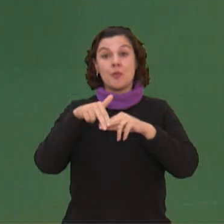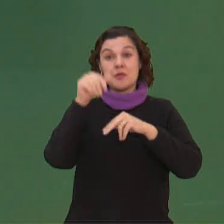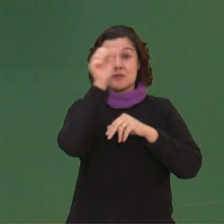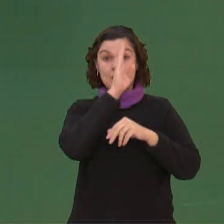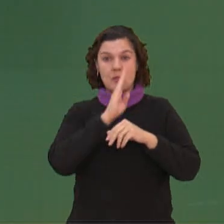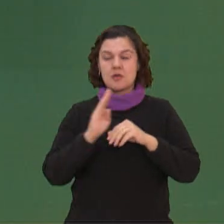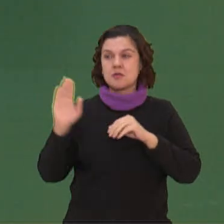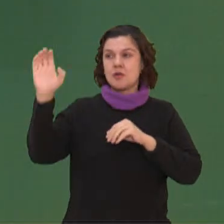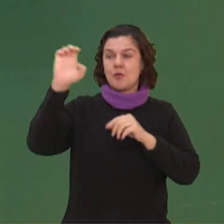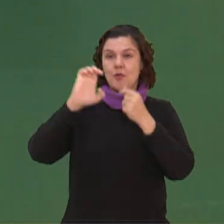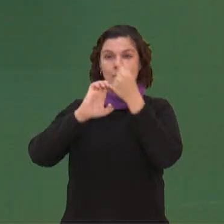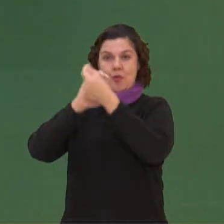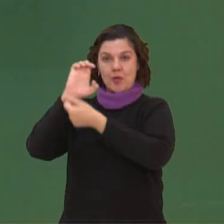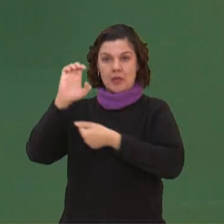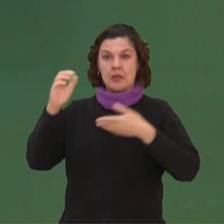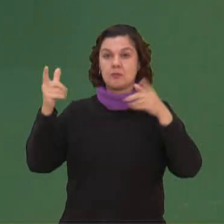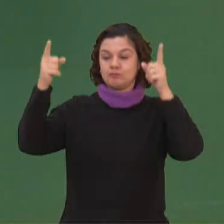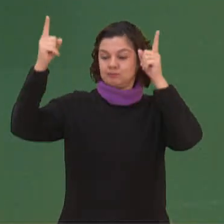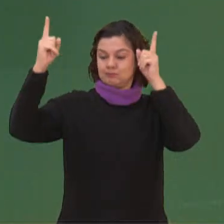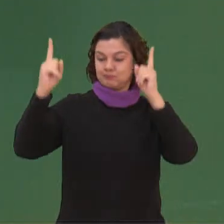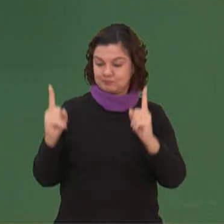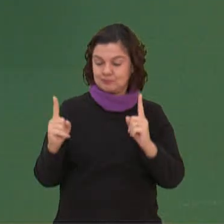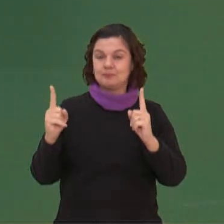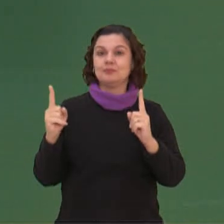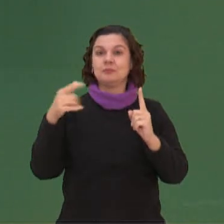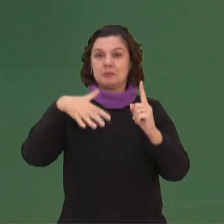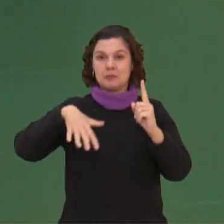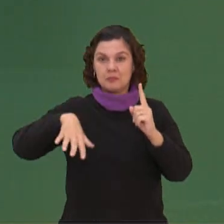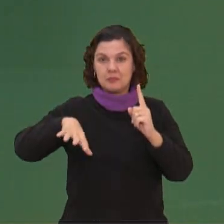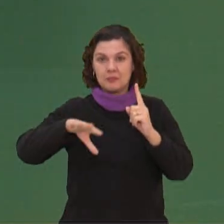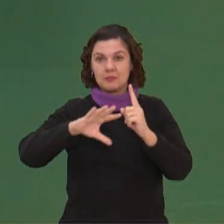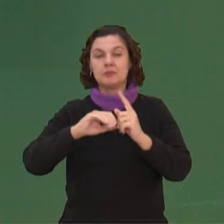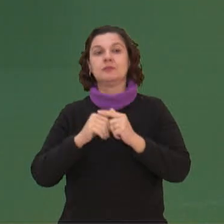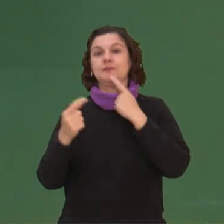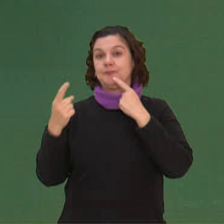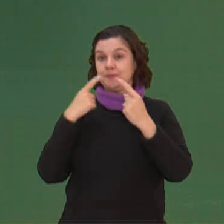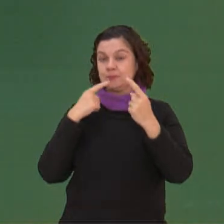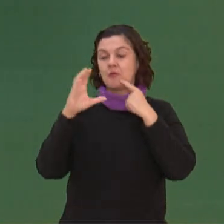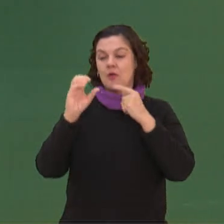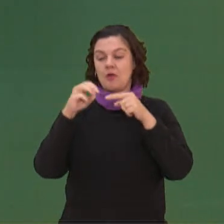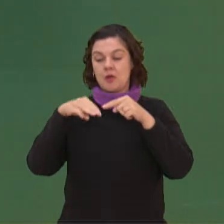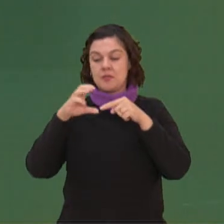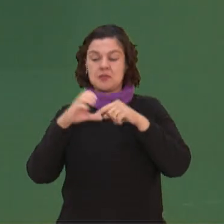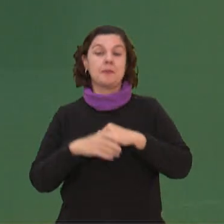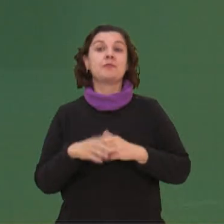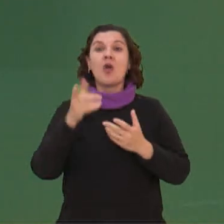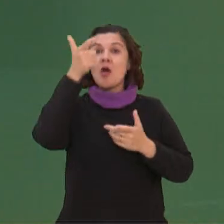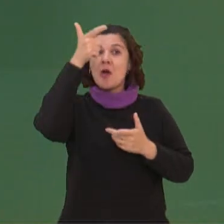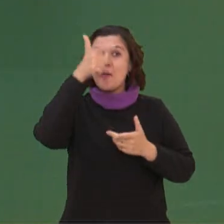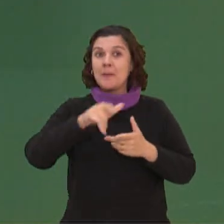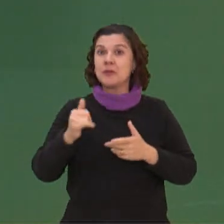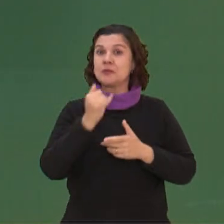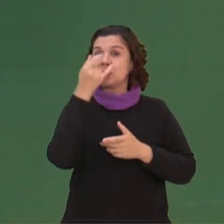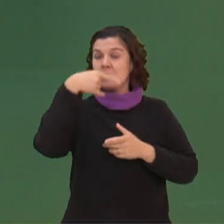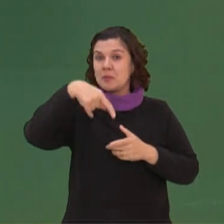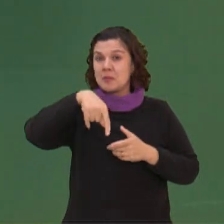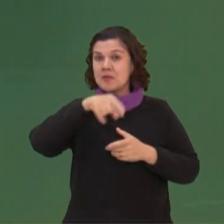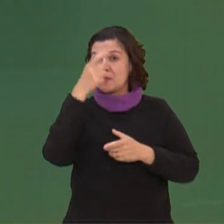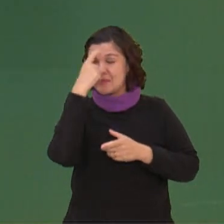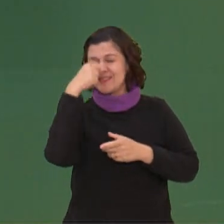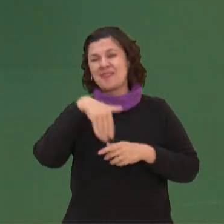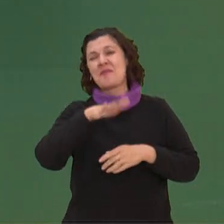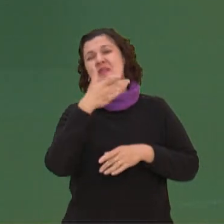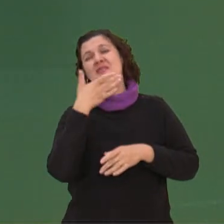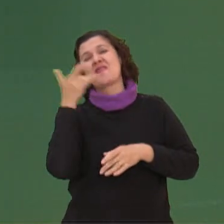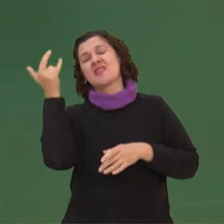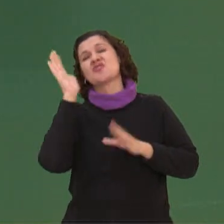e a União Europeia entraram neste debate. Mais uma questão para você pensar que é muito importante. Essa aqui vai ser mais